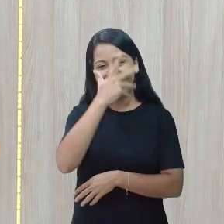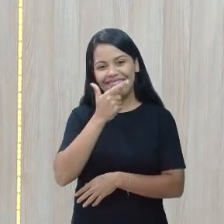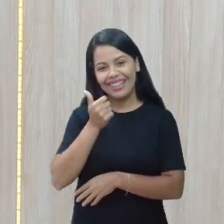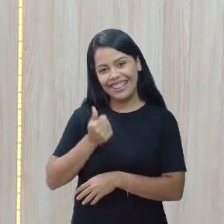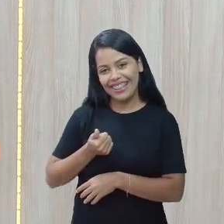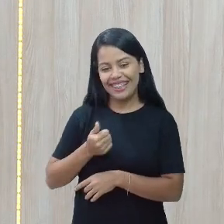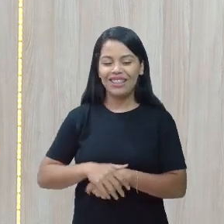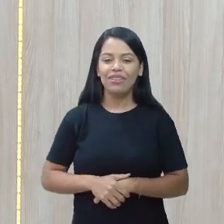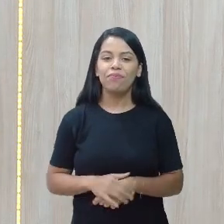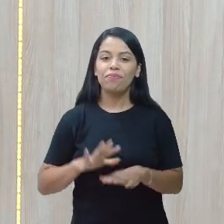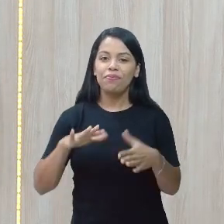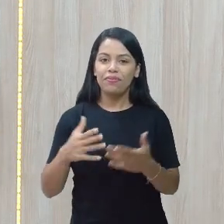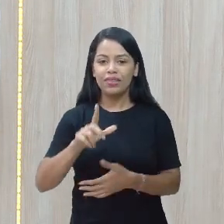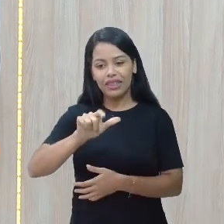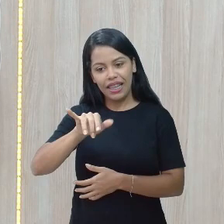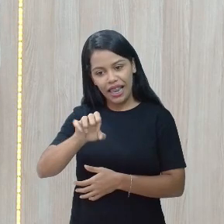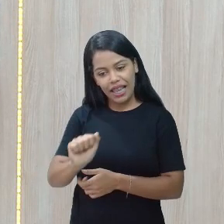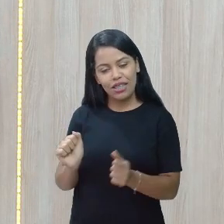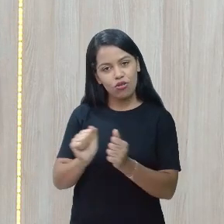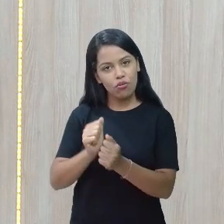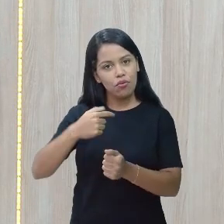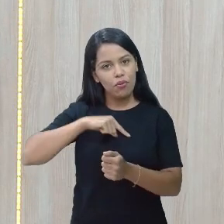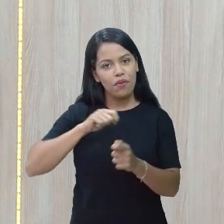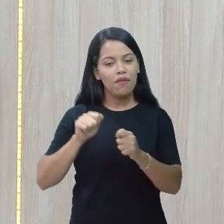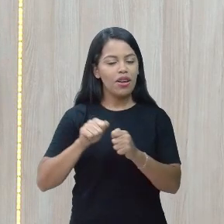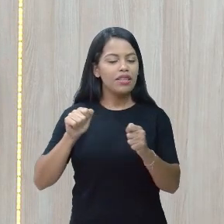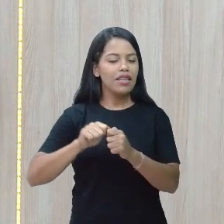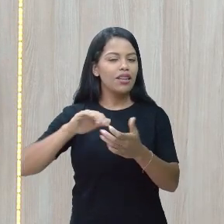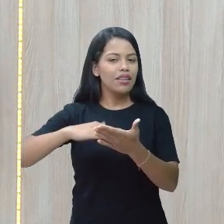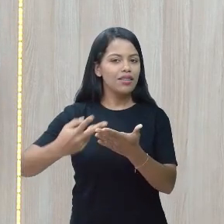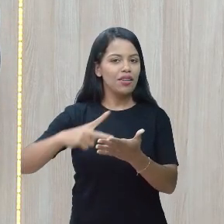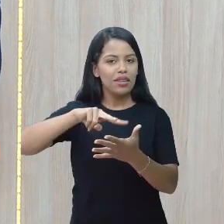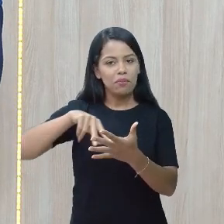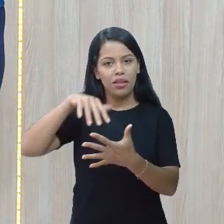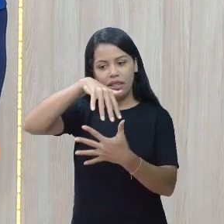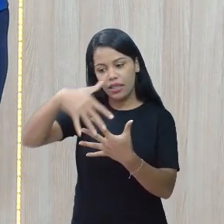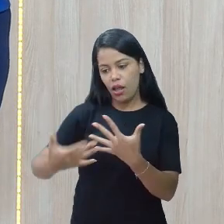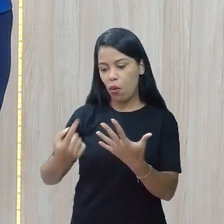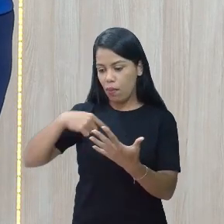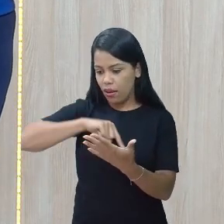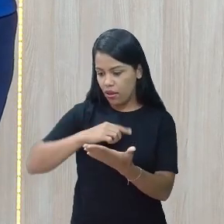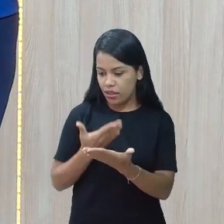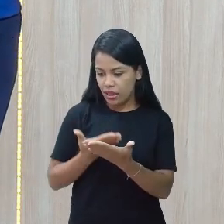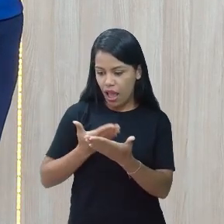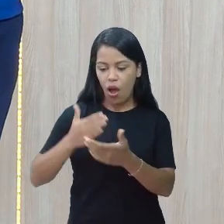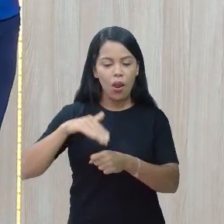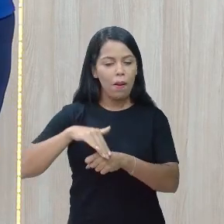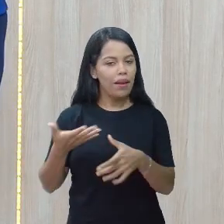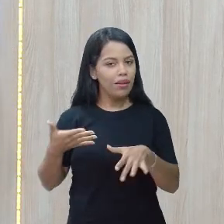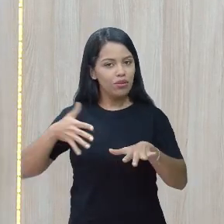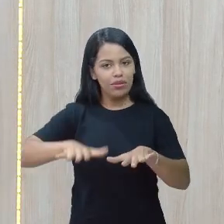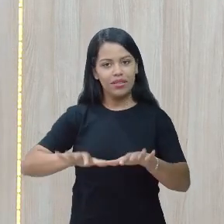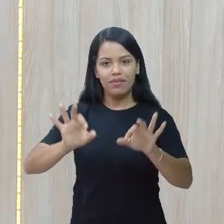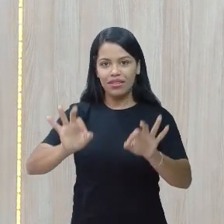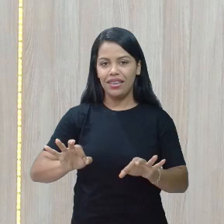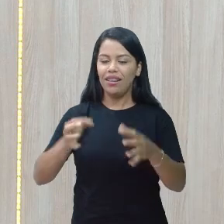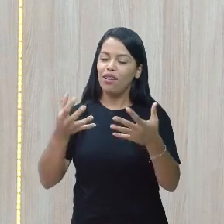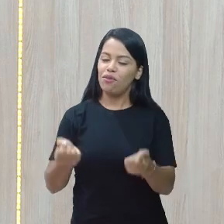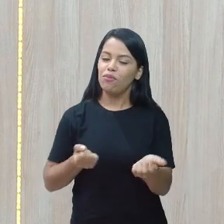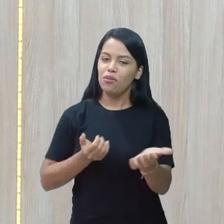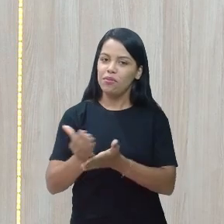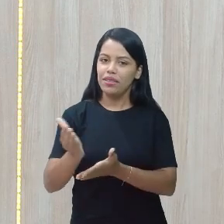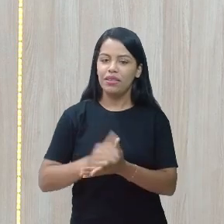mim esse nome. Laisa está aqui fazendo a tradução para Libras, né? Para a nossa aula ficar mais inclusiva. Bora lá,